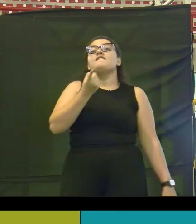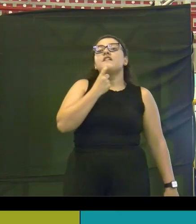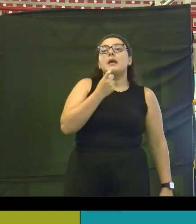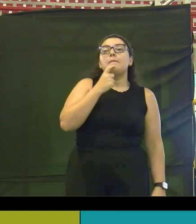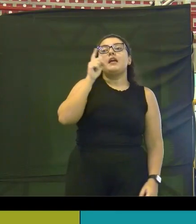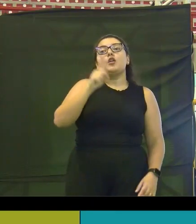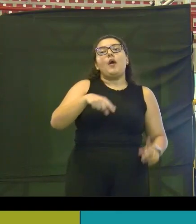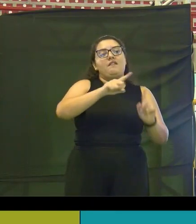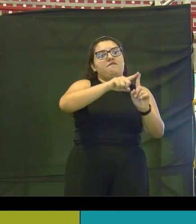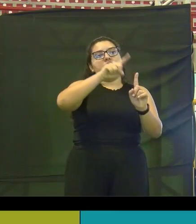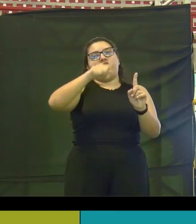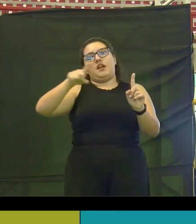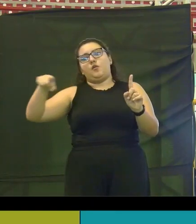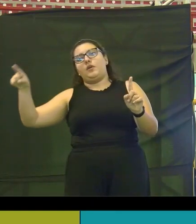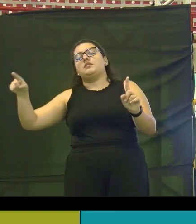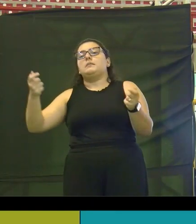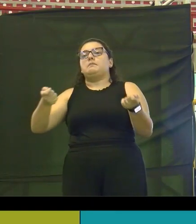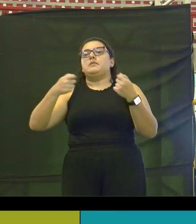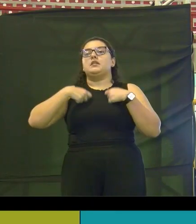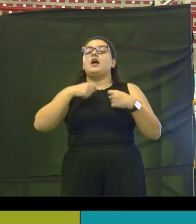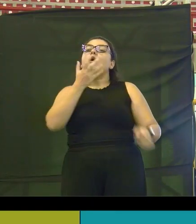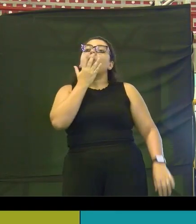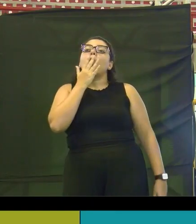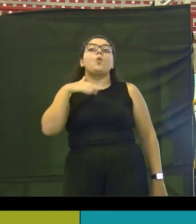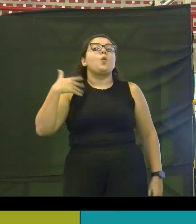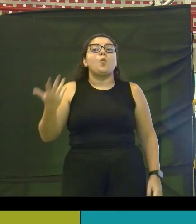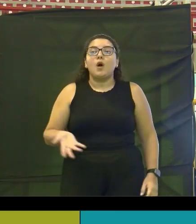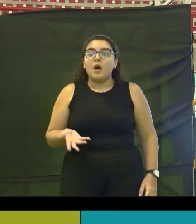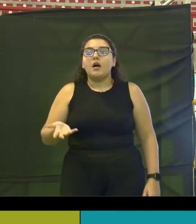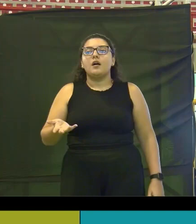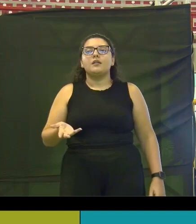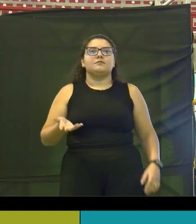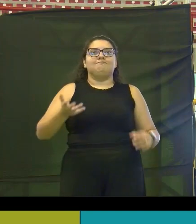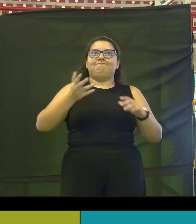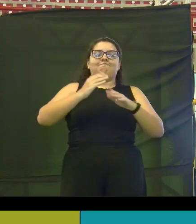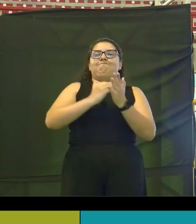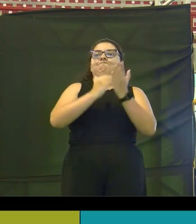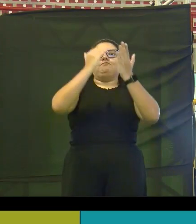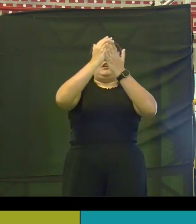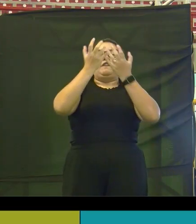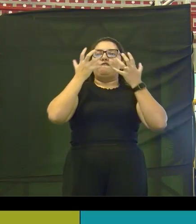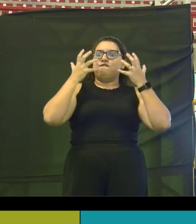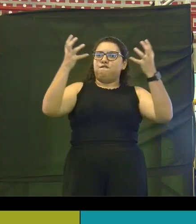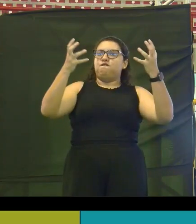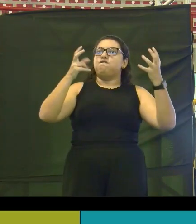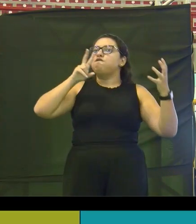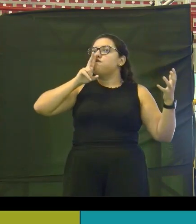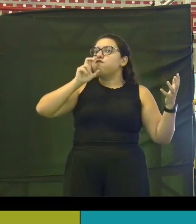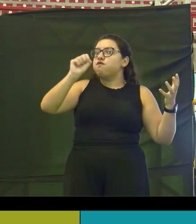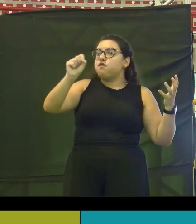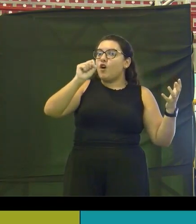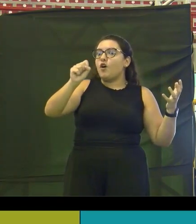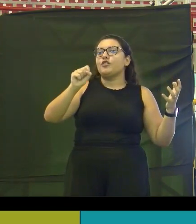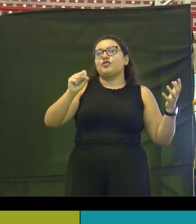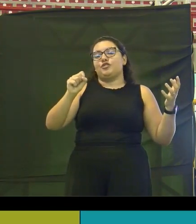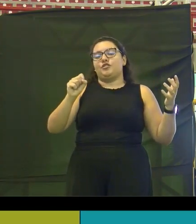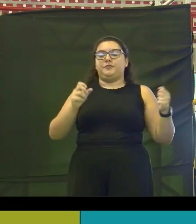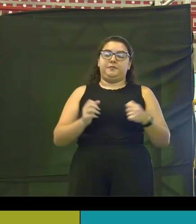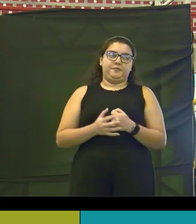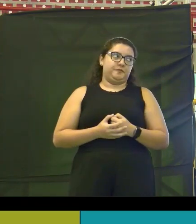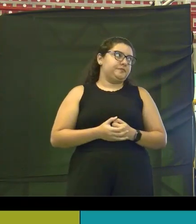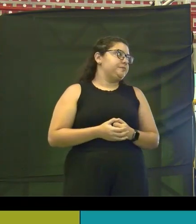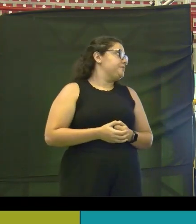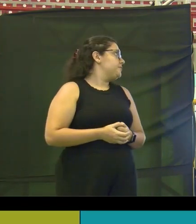frequência mínima, que vai me dar o comprimento de onda máximo, porque elas são inversamente o quê?